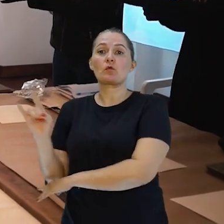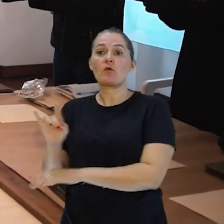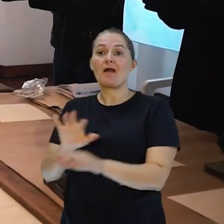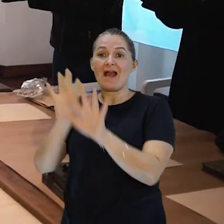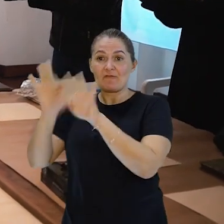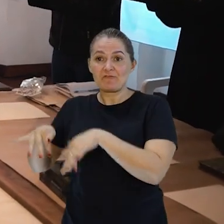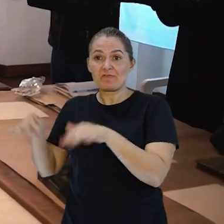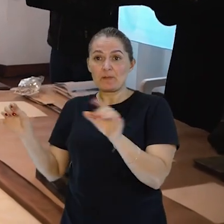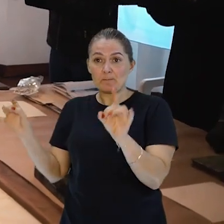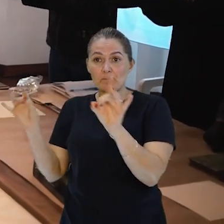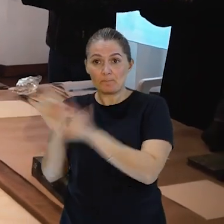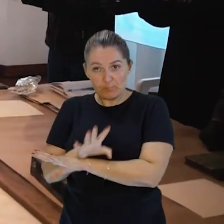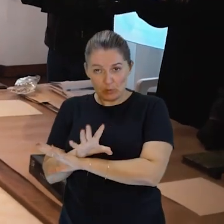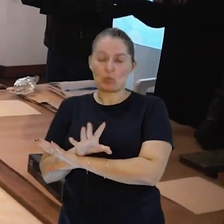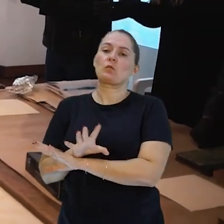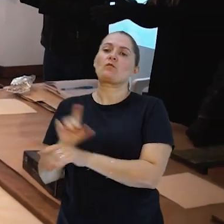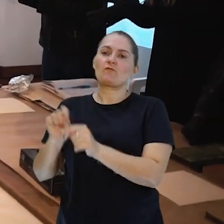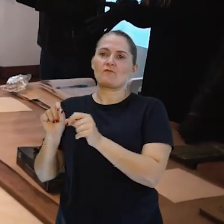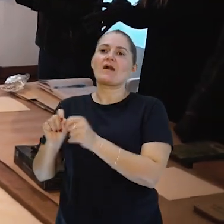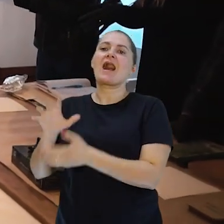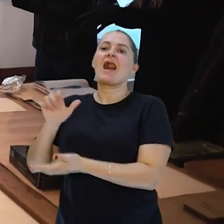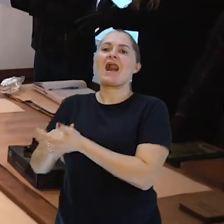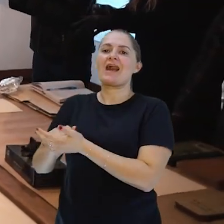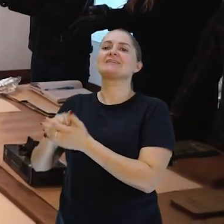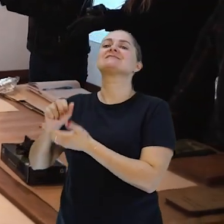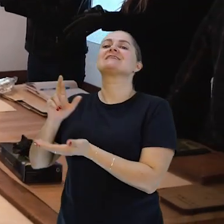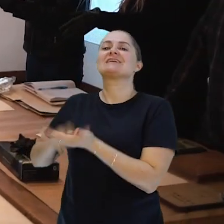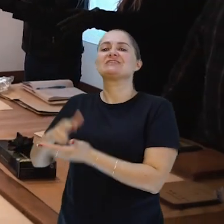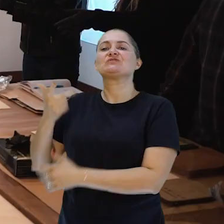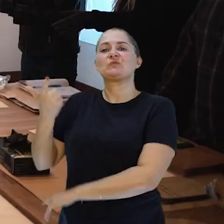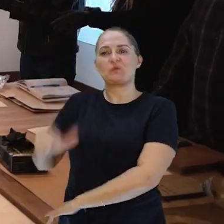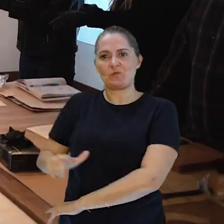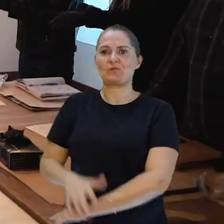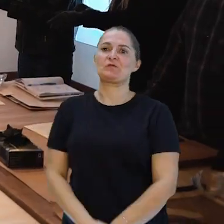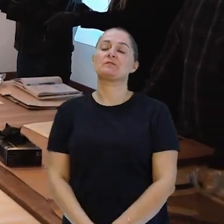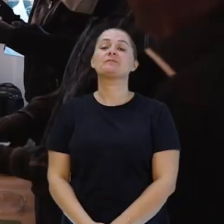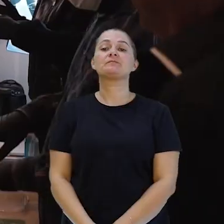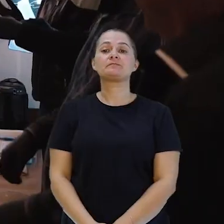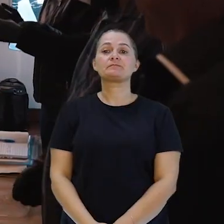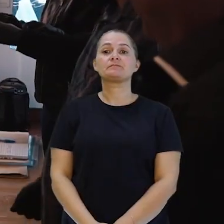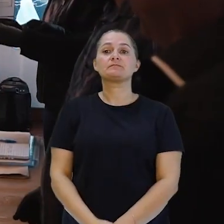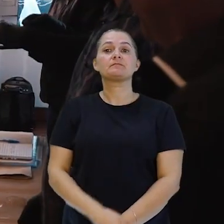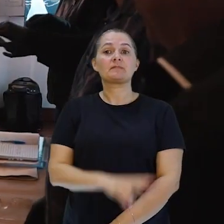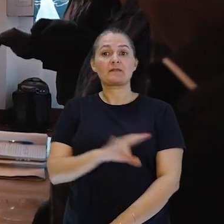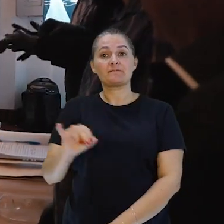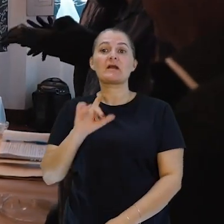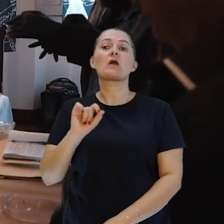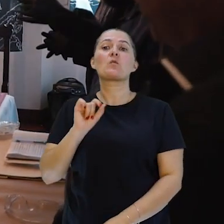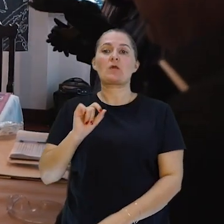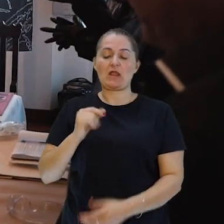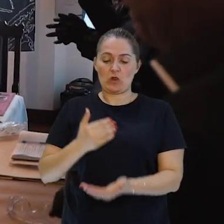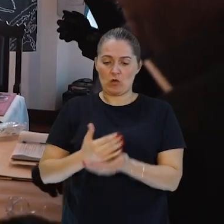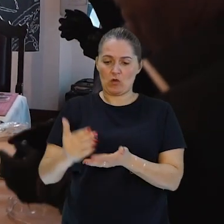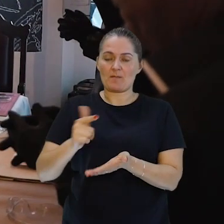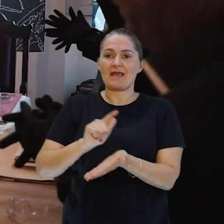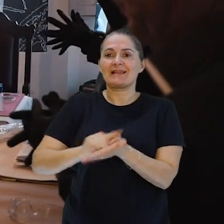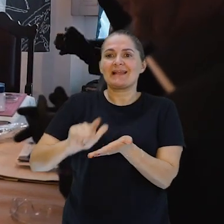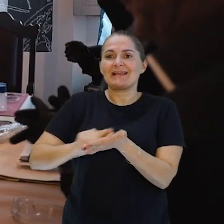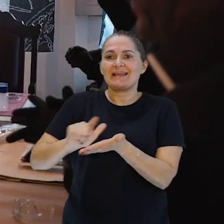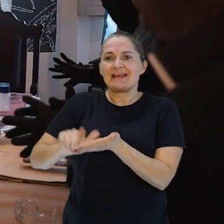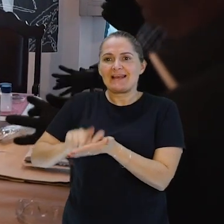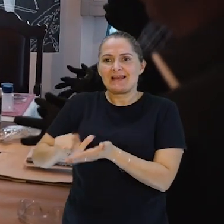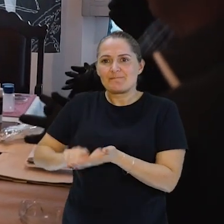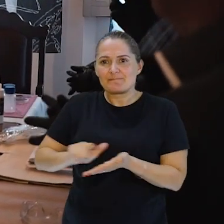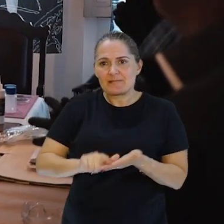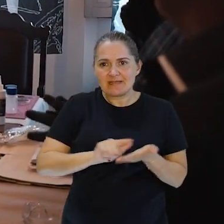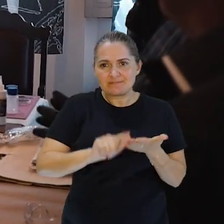gente termina de fazer a intervenção, a gente faz o registro também. E aí a gente parte para as